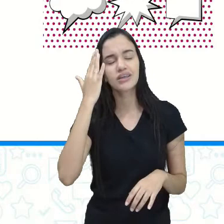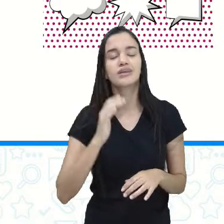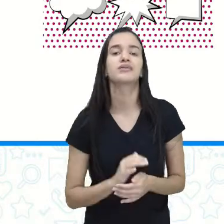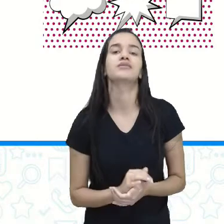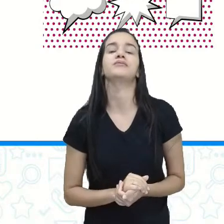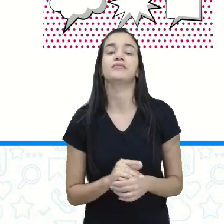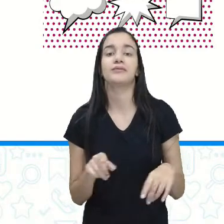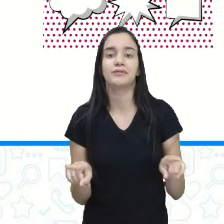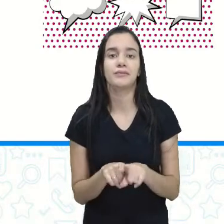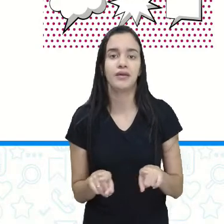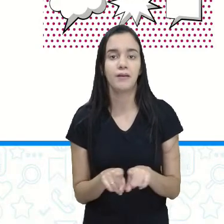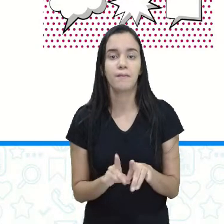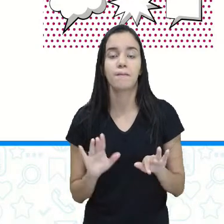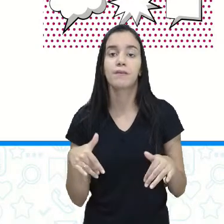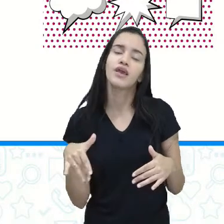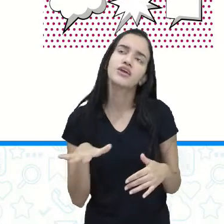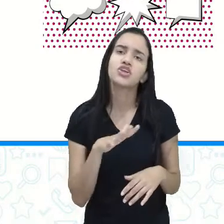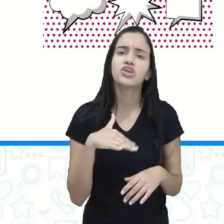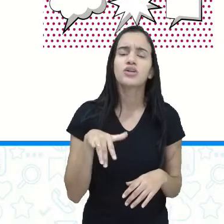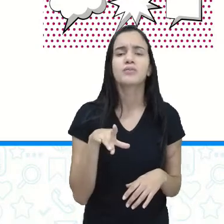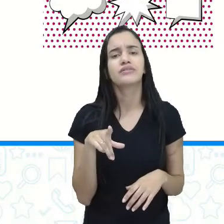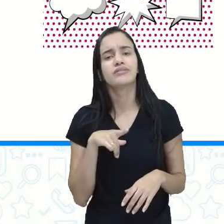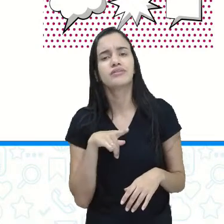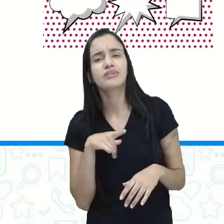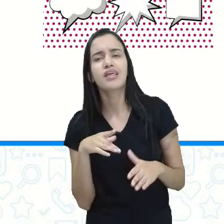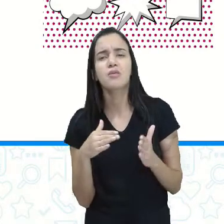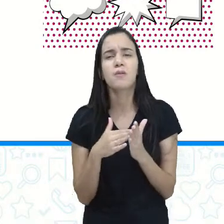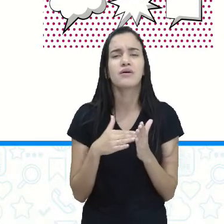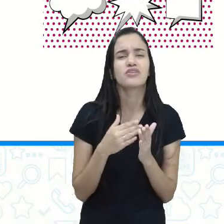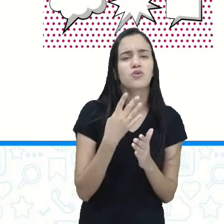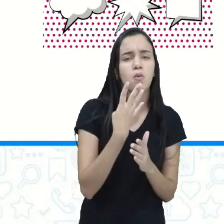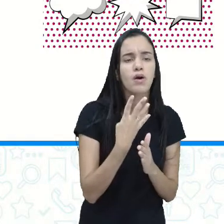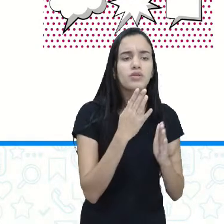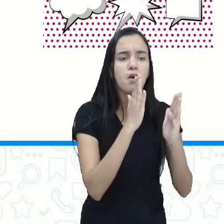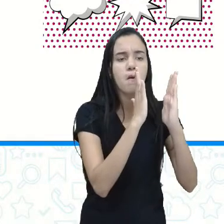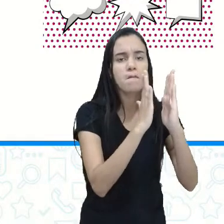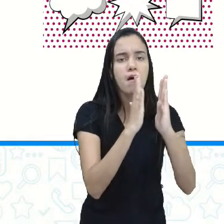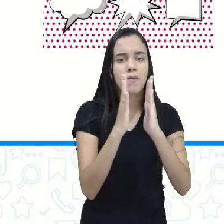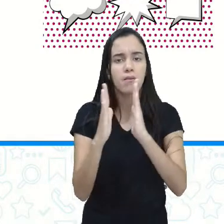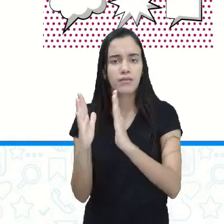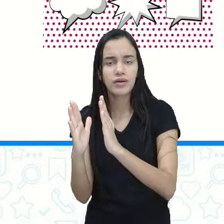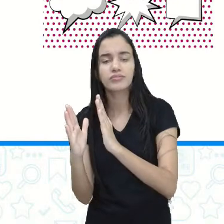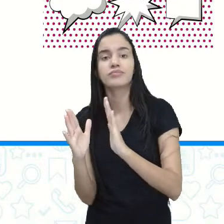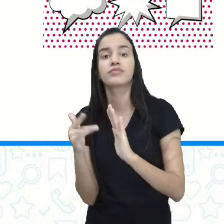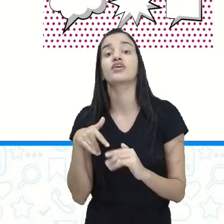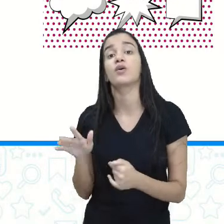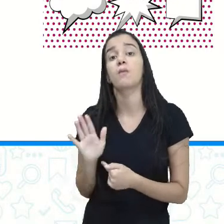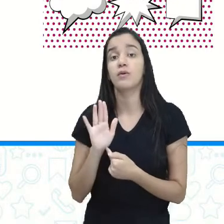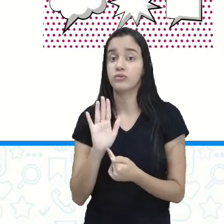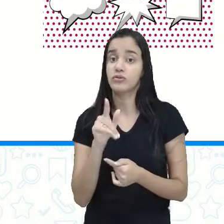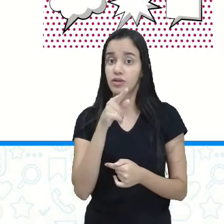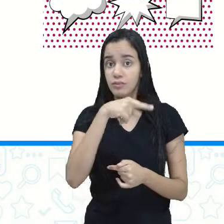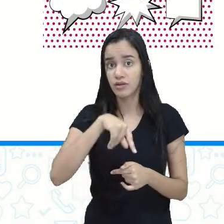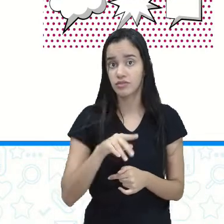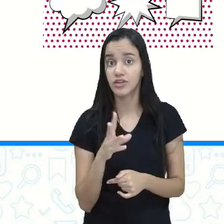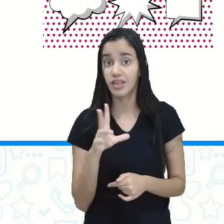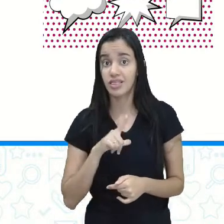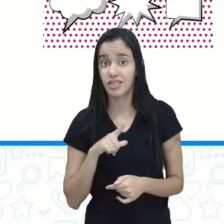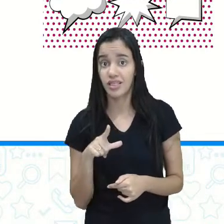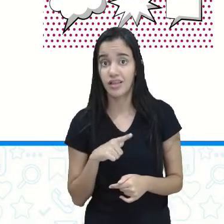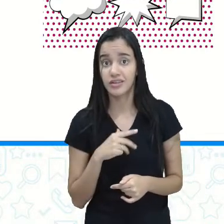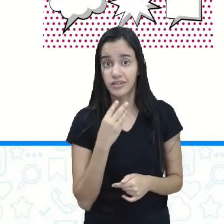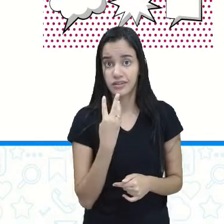dito também. Geralmente tem no máximo 4 quadrinhos. As tirinhas que eu mostrei aqui para vocês tem